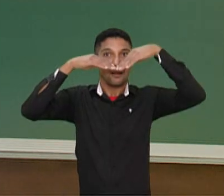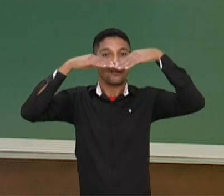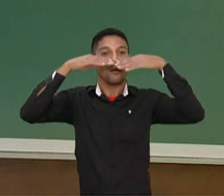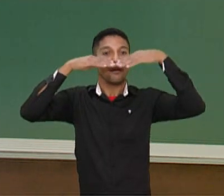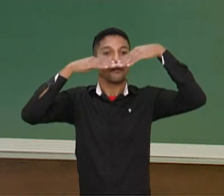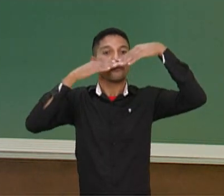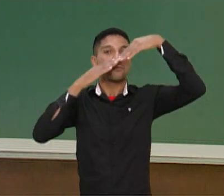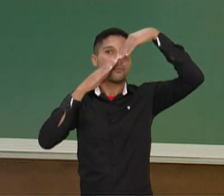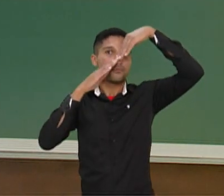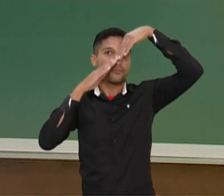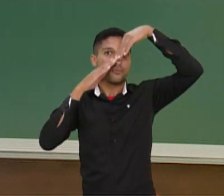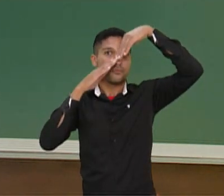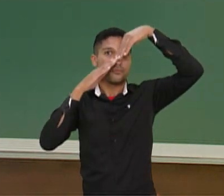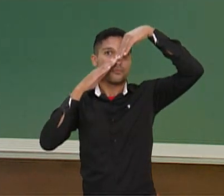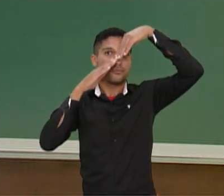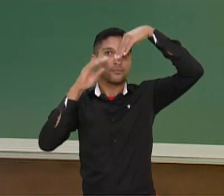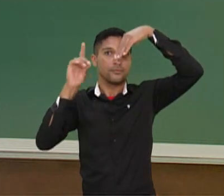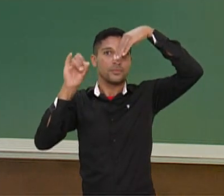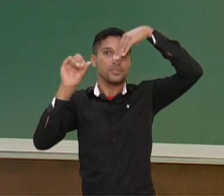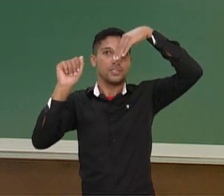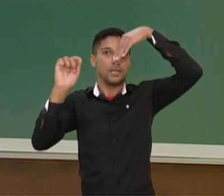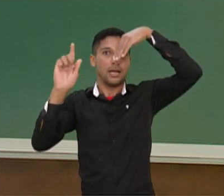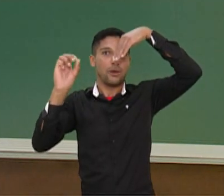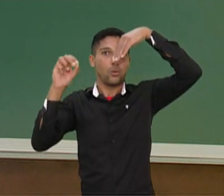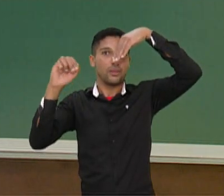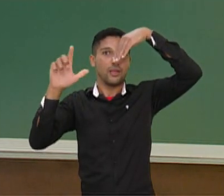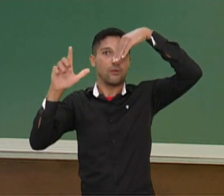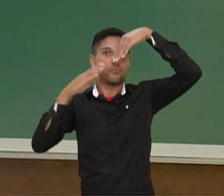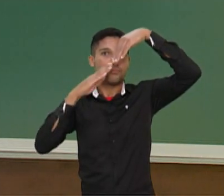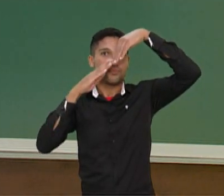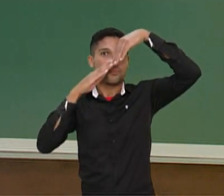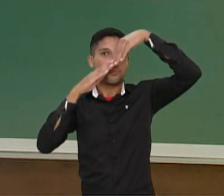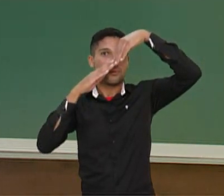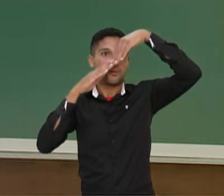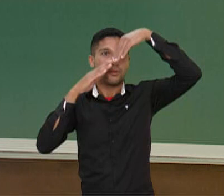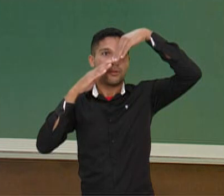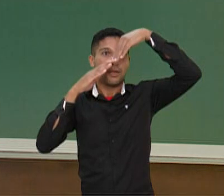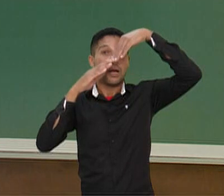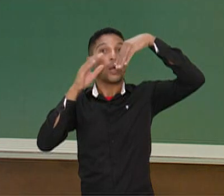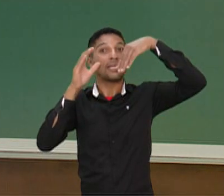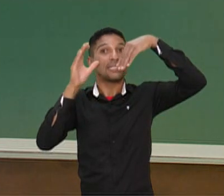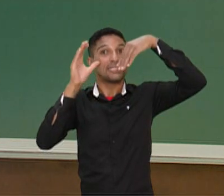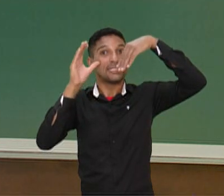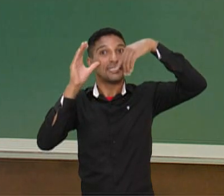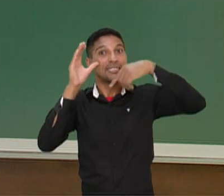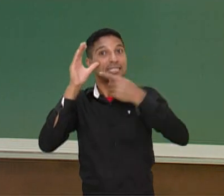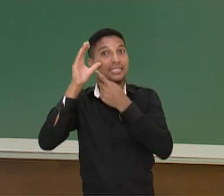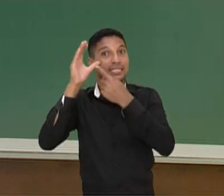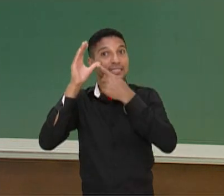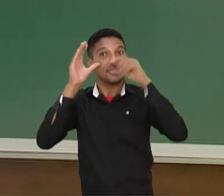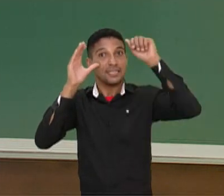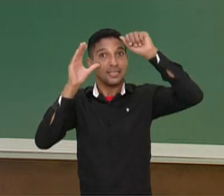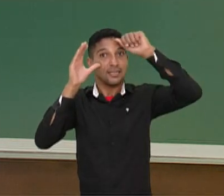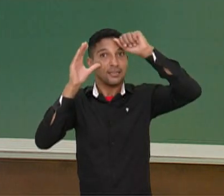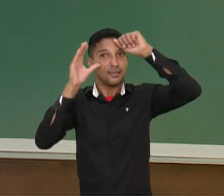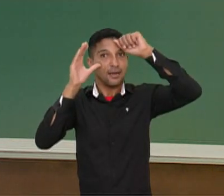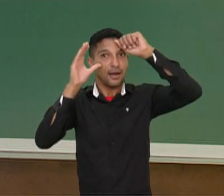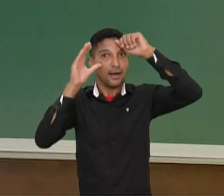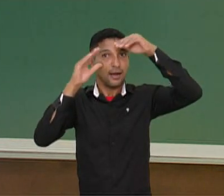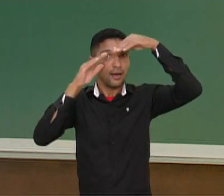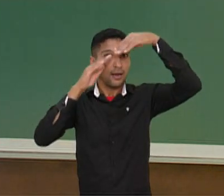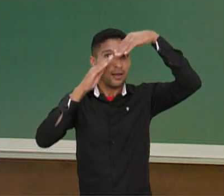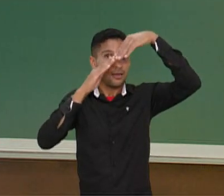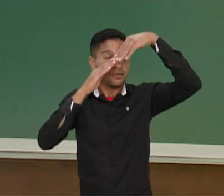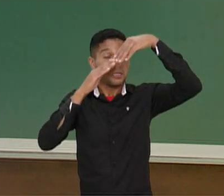também contei essa mesma diagonal saindo do vértice C e indo para o vértice A. Então, a